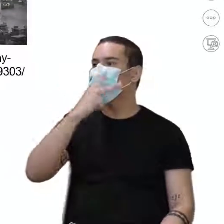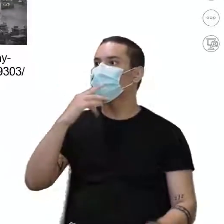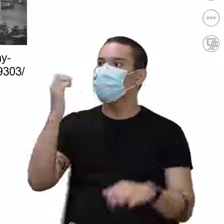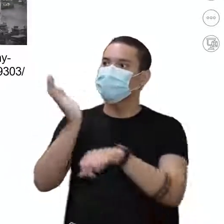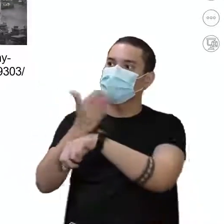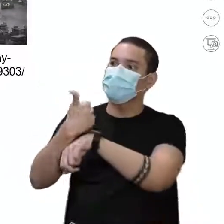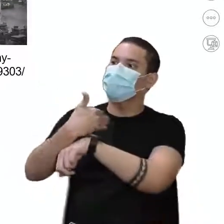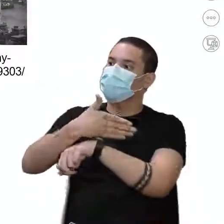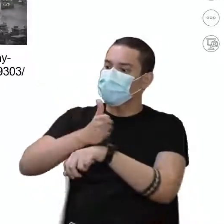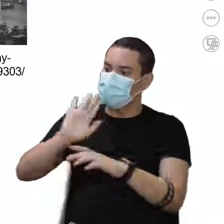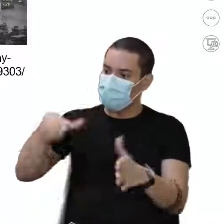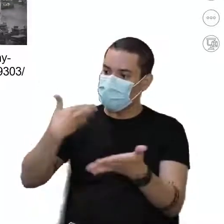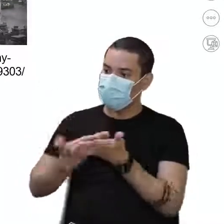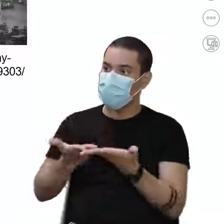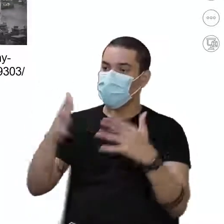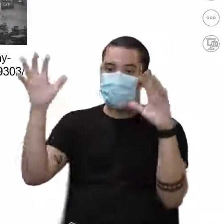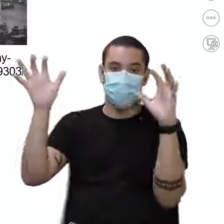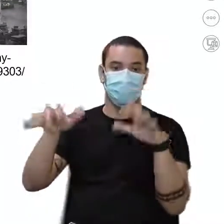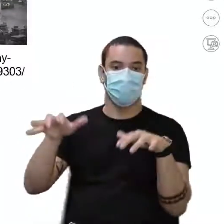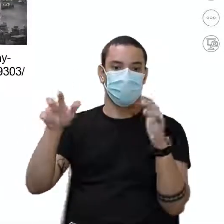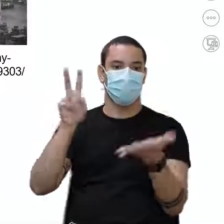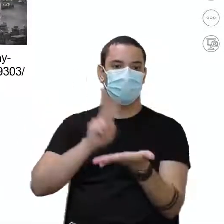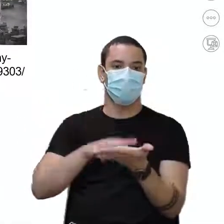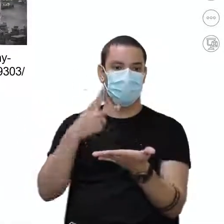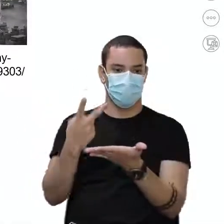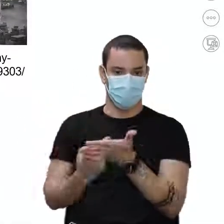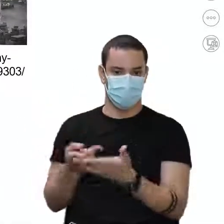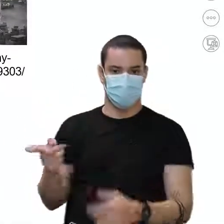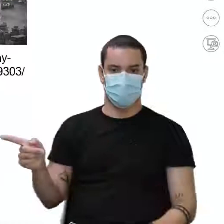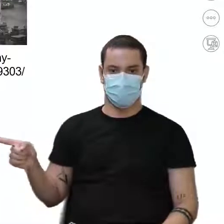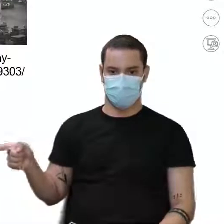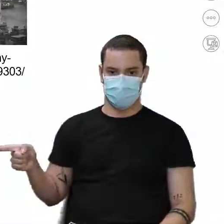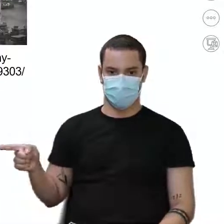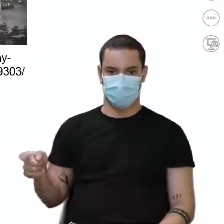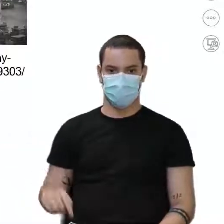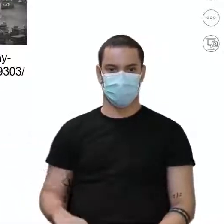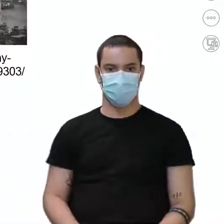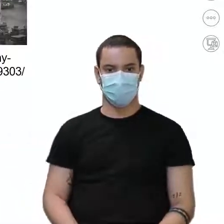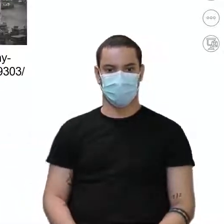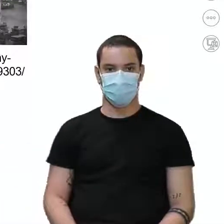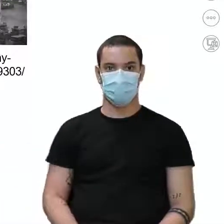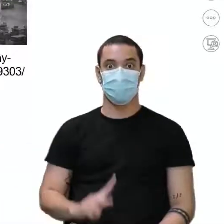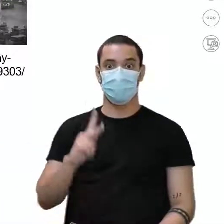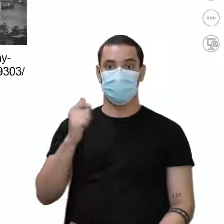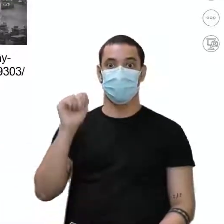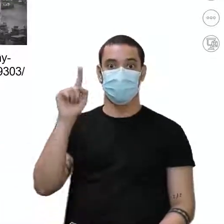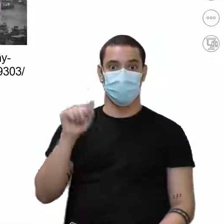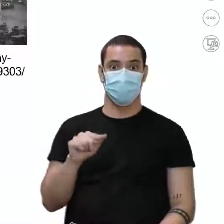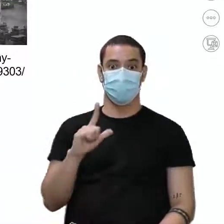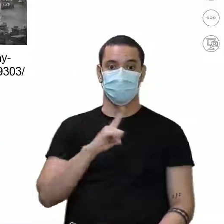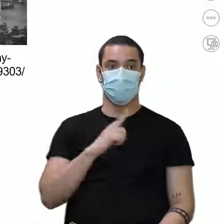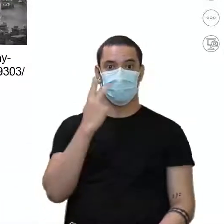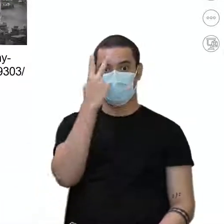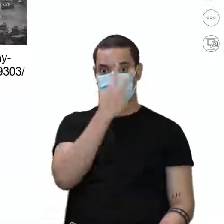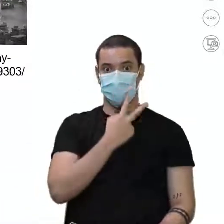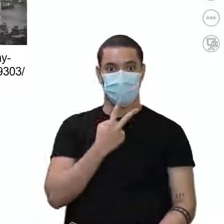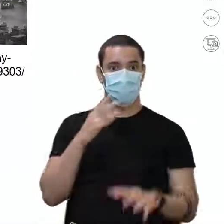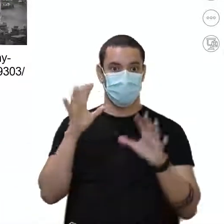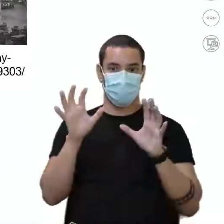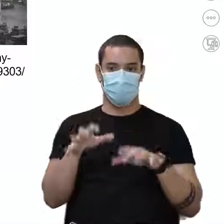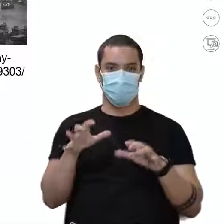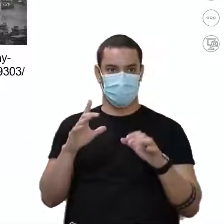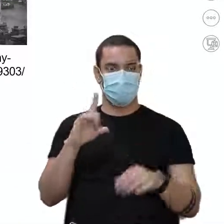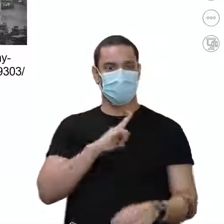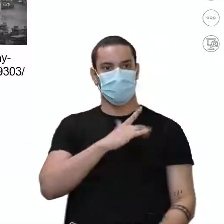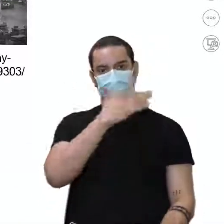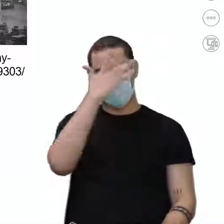for aqui, tradução de há ou faz. Então está chovendo há 2 horas. E aí tem